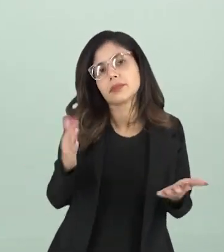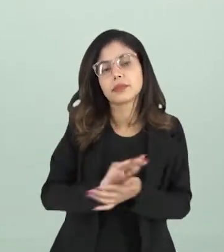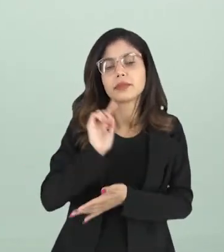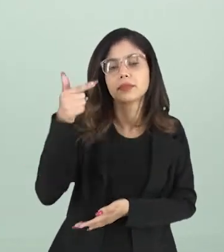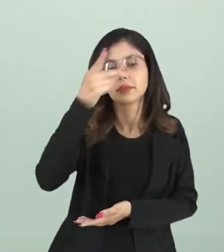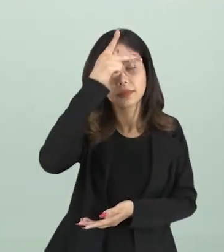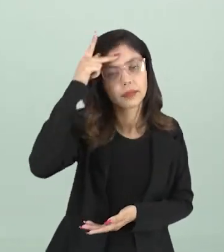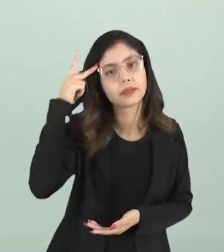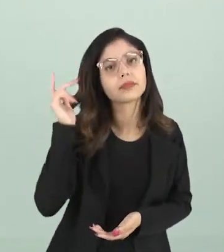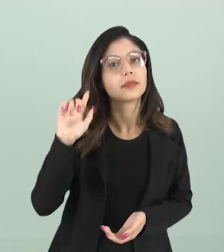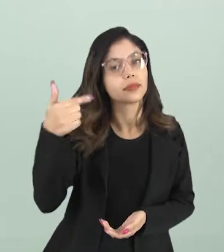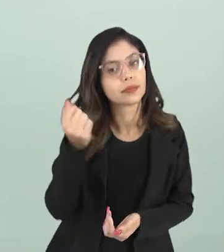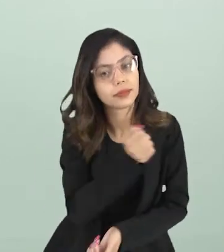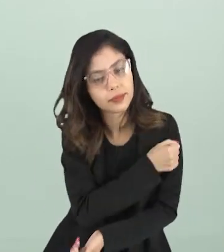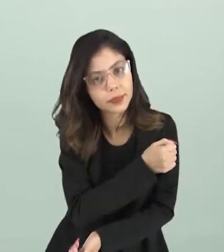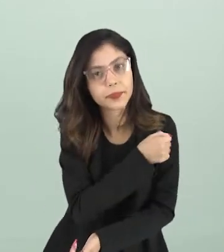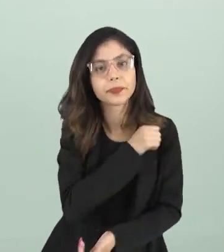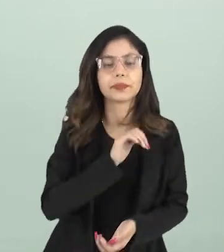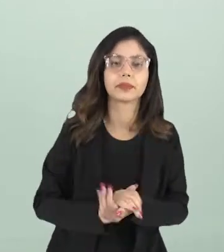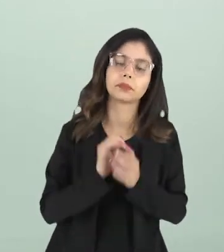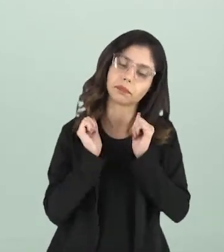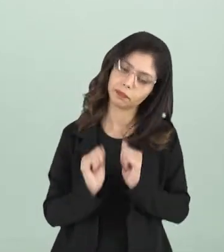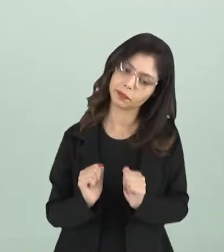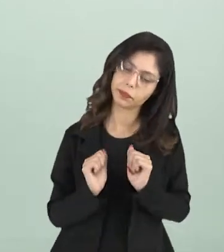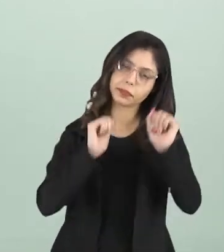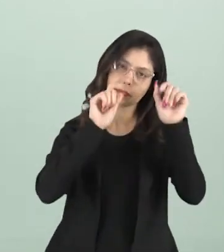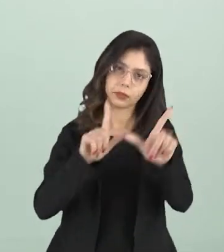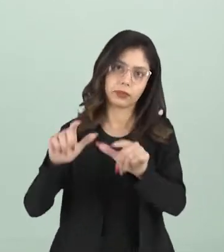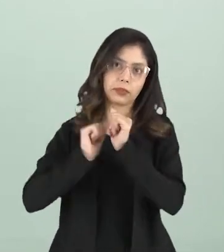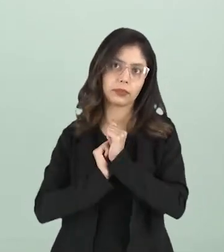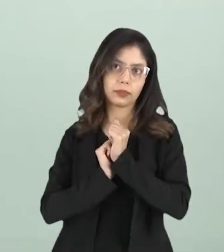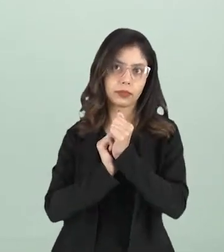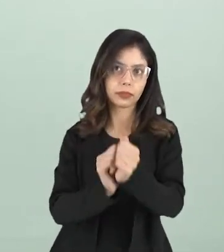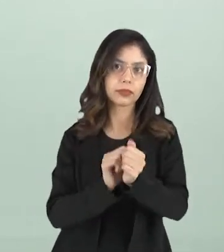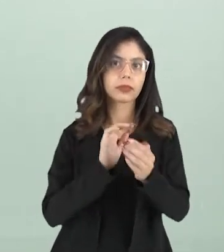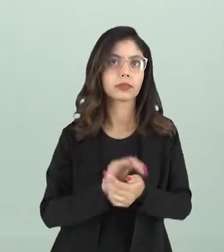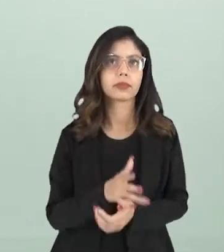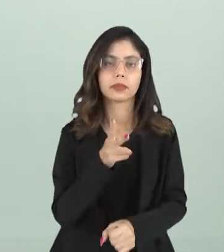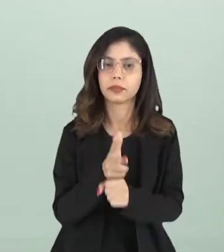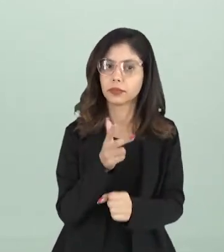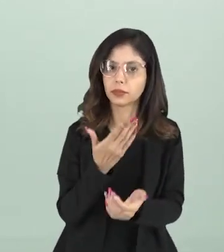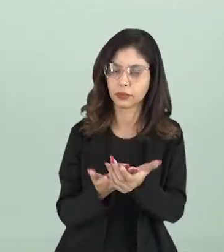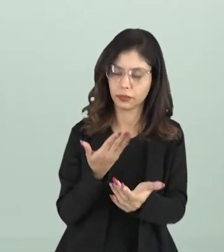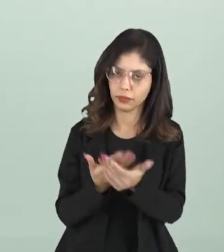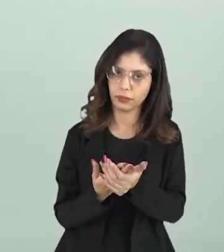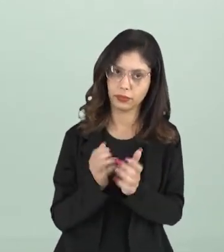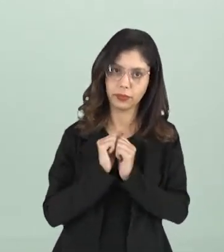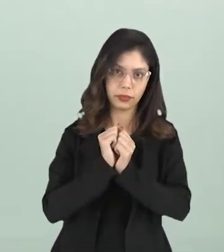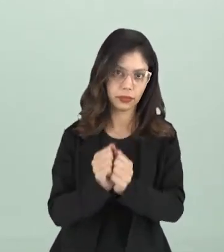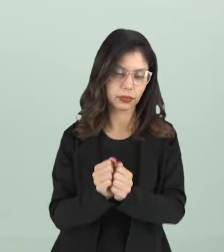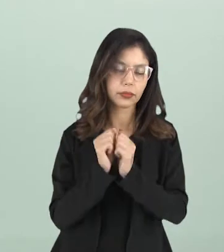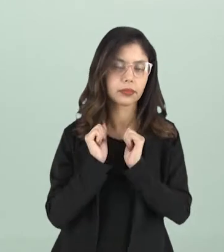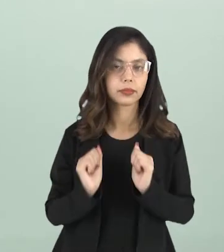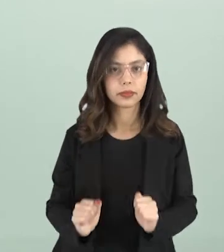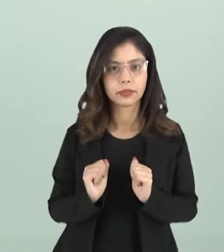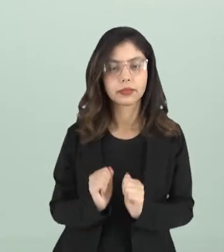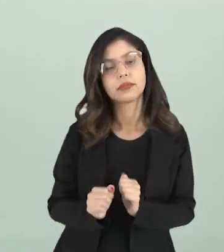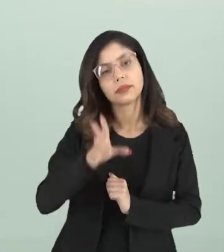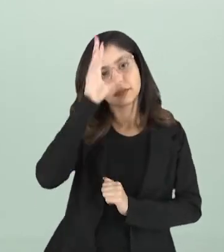outras pessoas e outros alunos possam acompanhar conosco esta videoaula e juntos